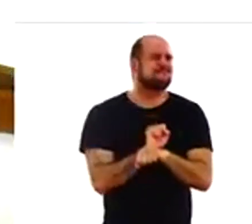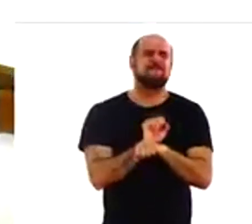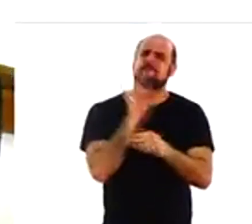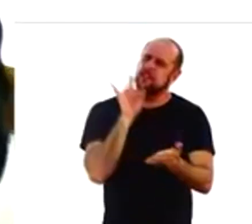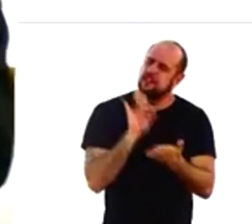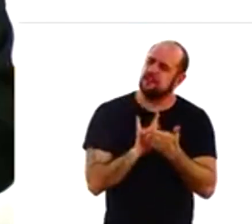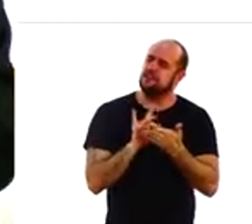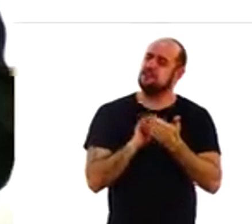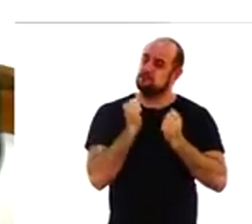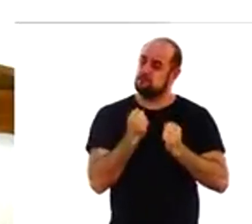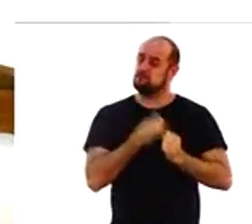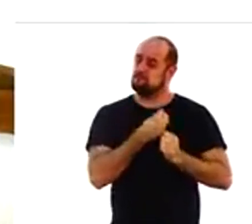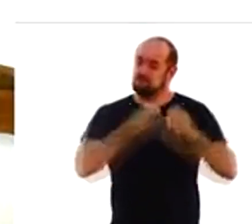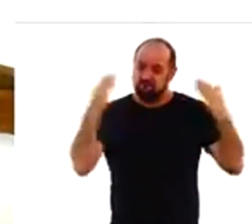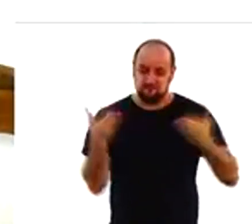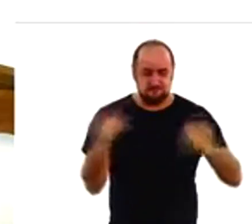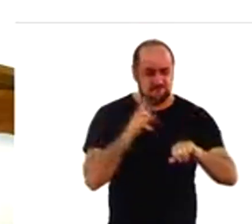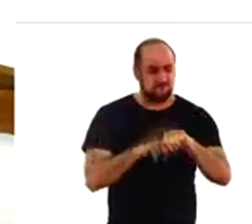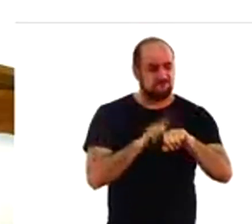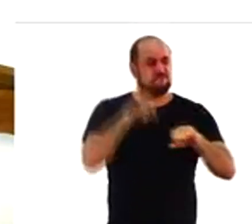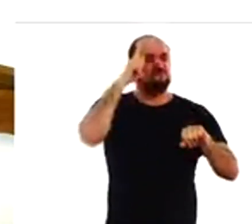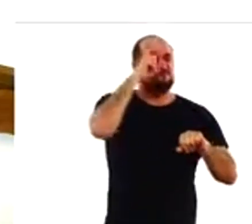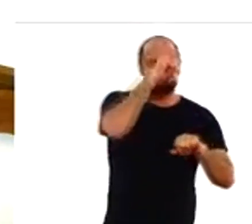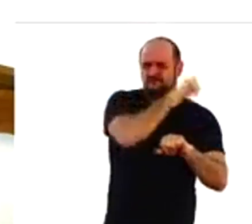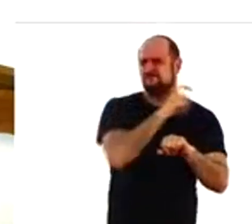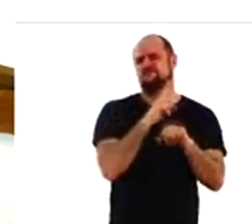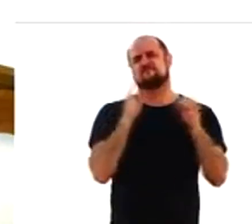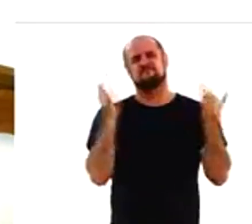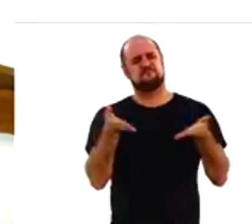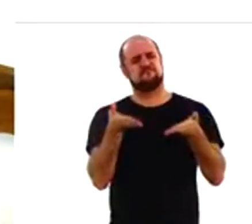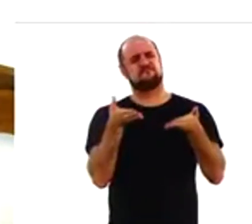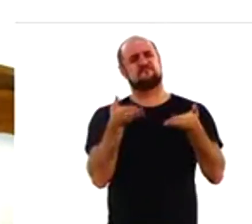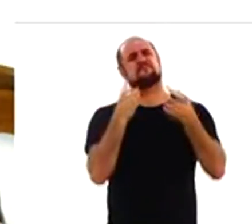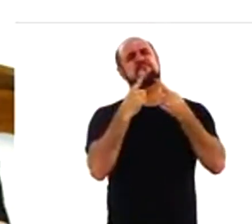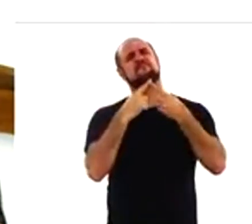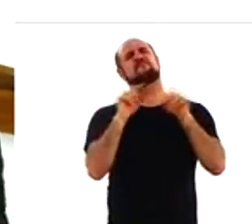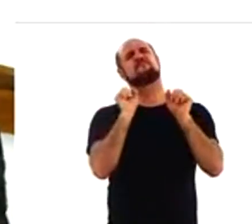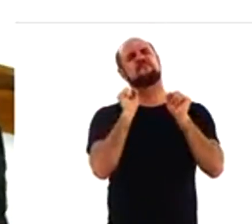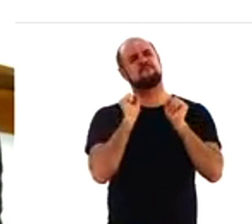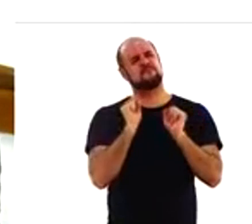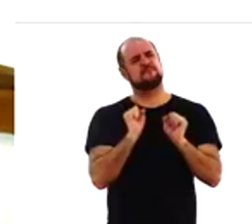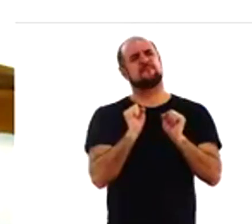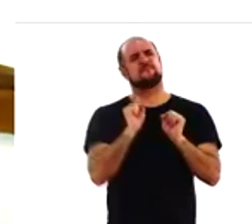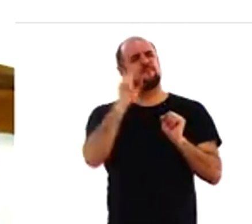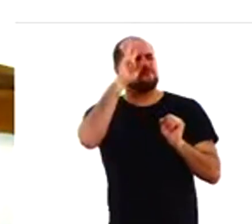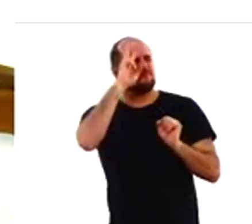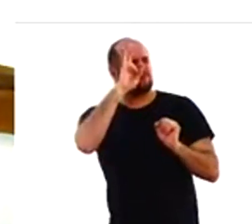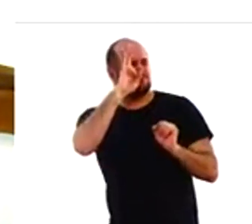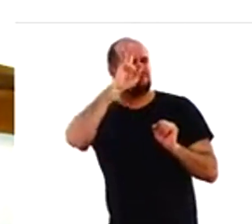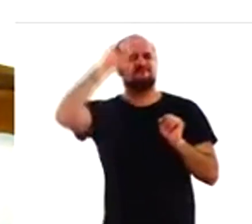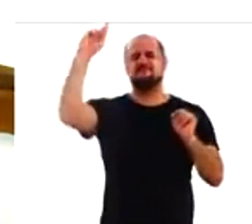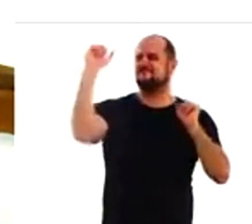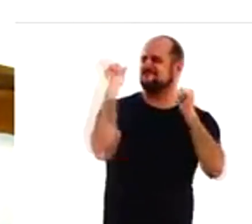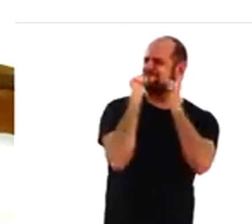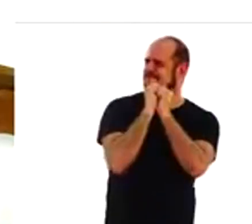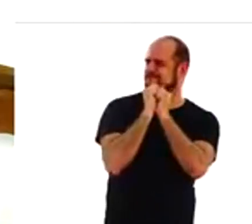nos tempos difíceis, como temos vivido nesse momento, mas como filhos do Senhor, para a Tua